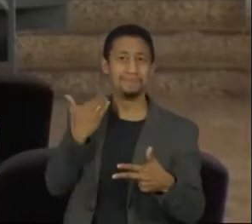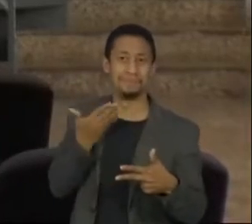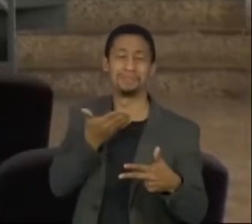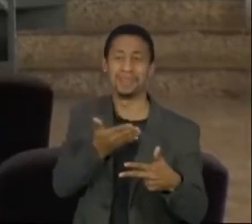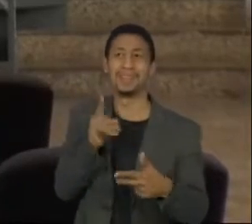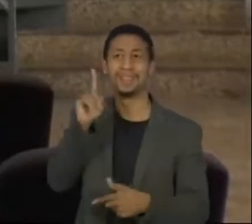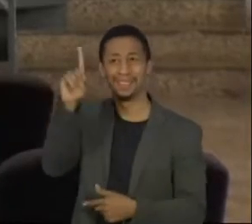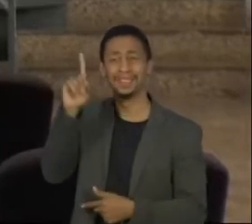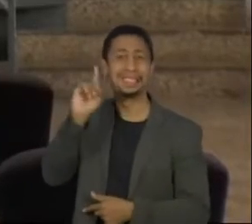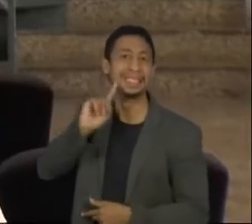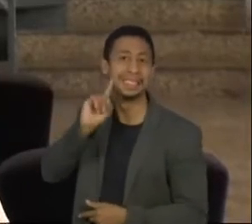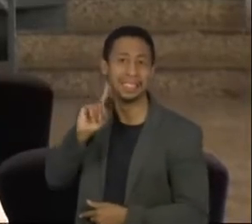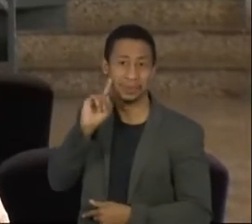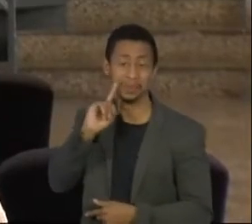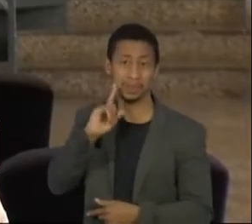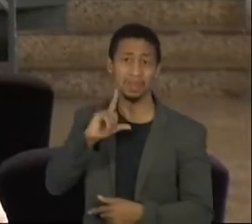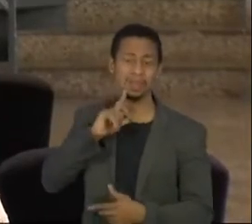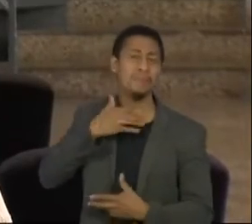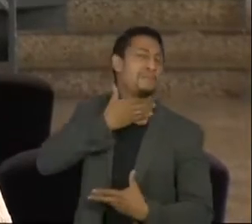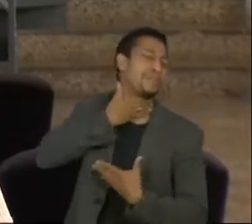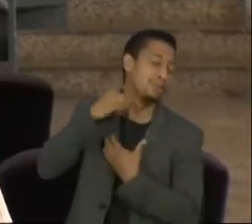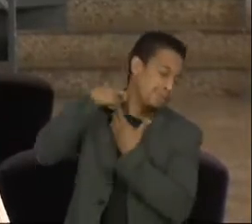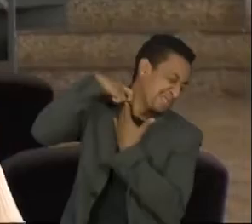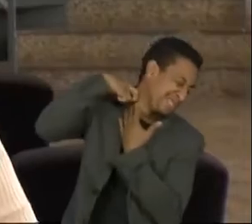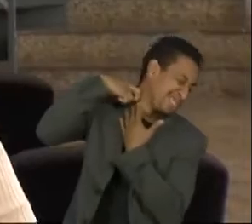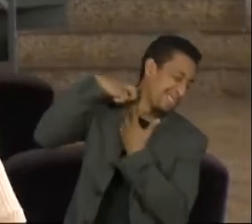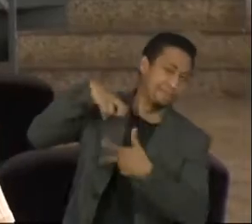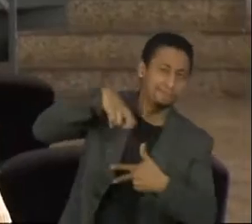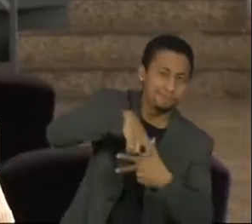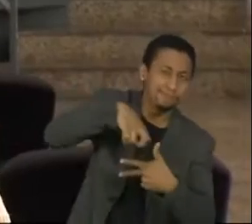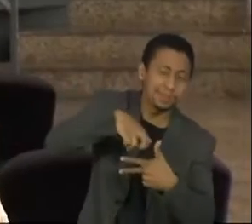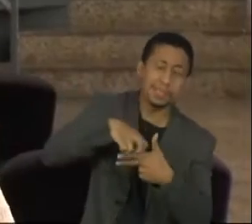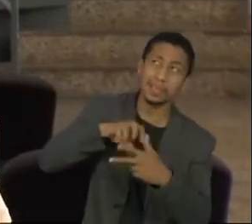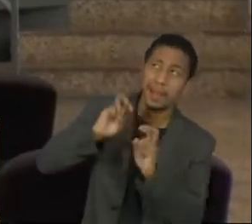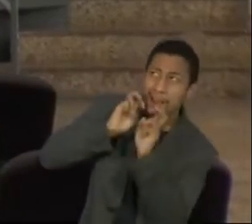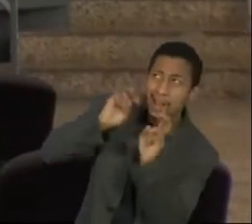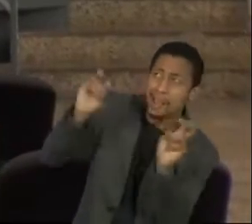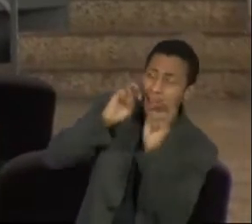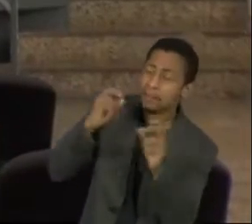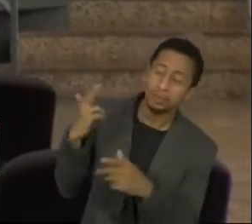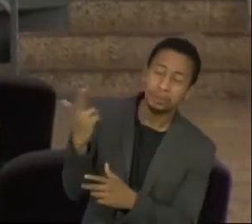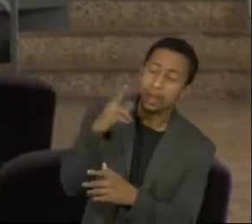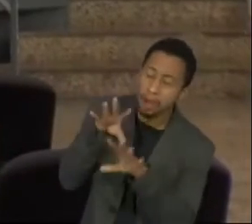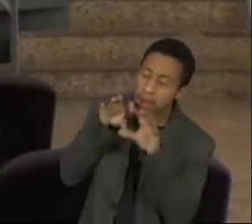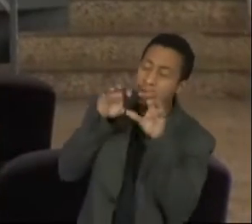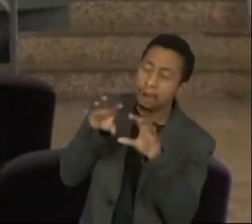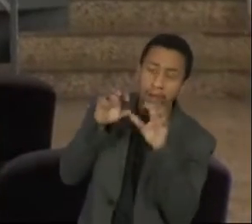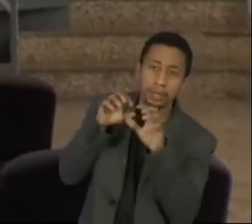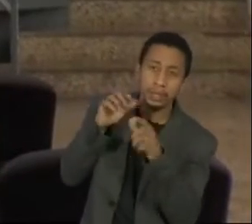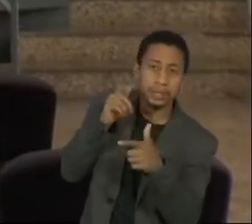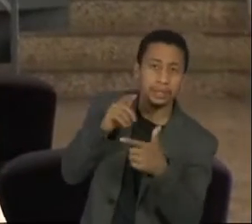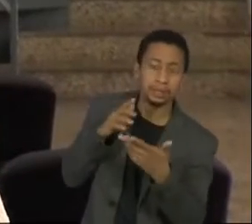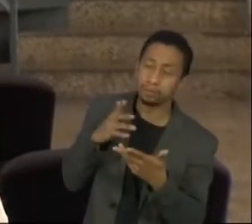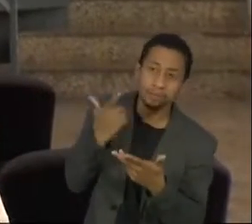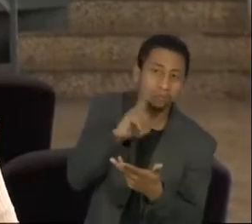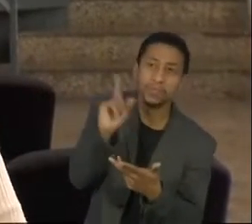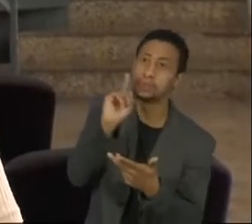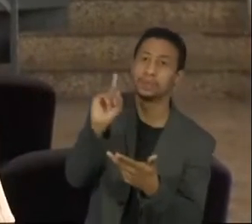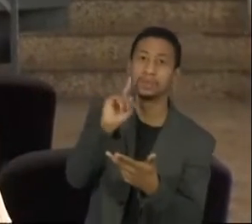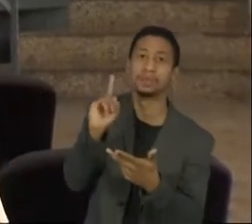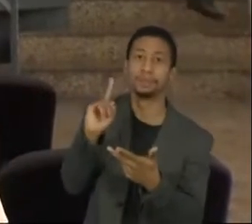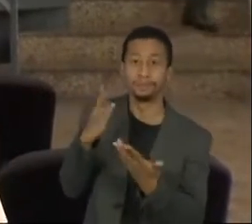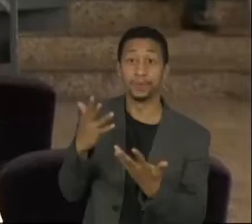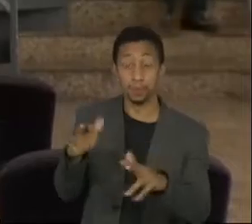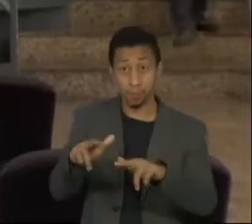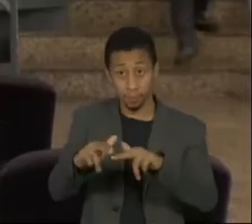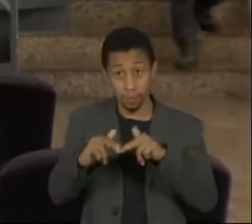Unidos. Ele teve o pescoço prensado e falava que não conseguia respirar. Por isso, esse manifesto